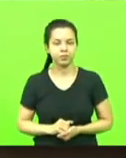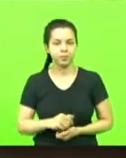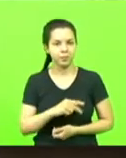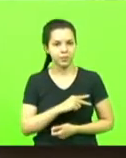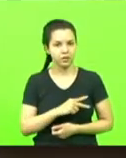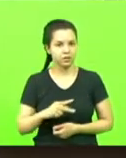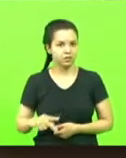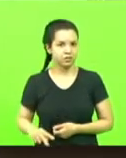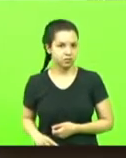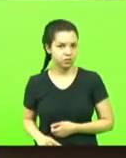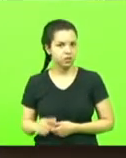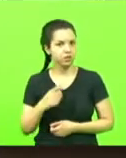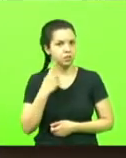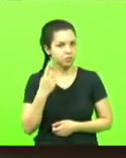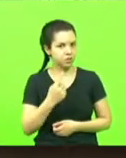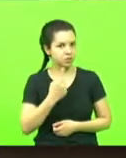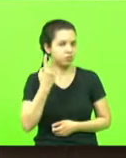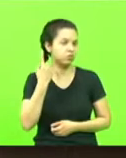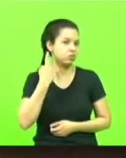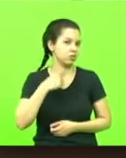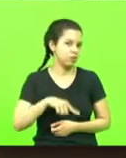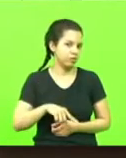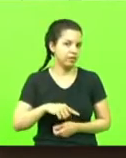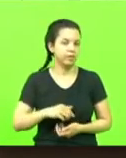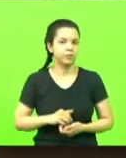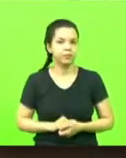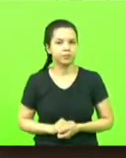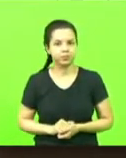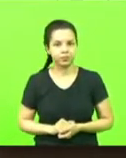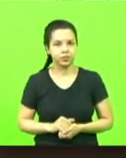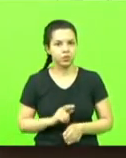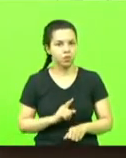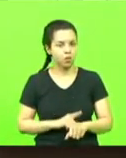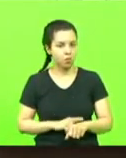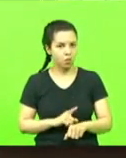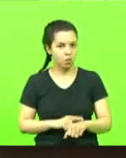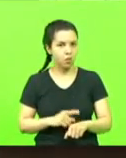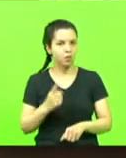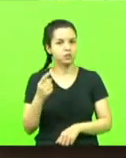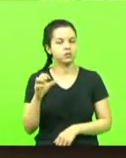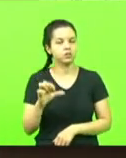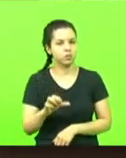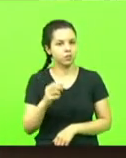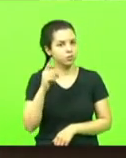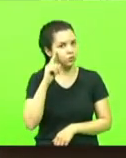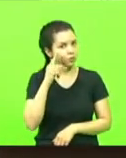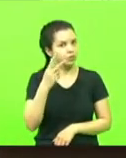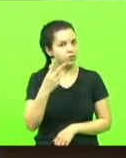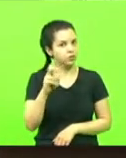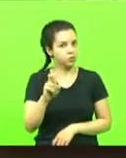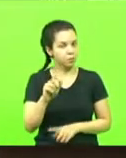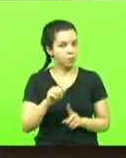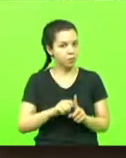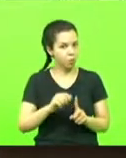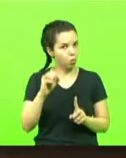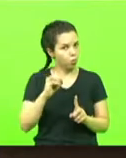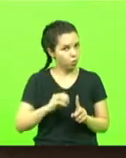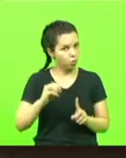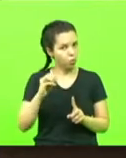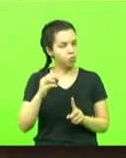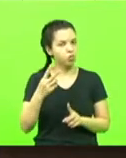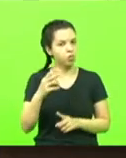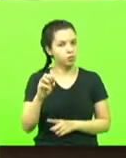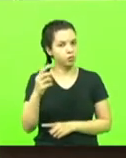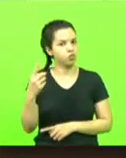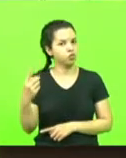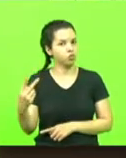Presidência, deputado Silvio Drevec. Às 19 horas do dia 25 do mês de outubro do ano de 2021, nesta